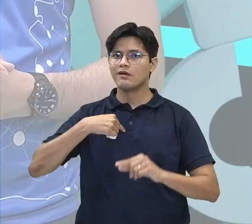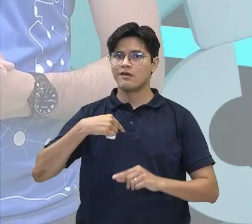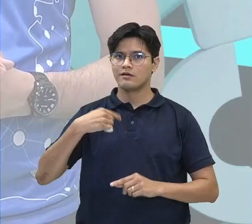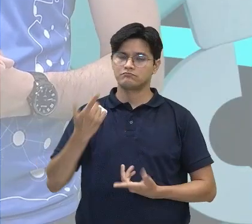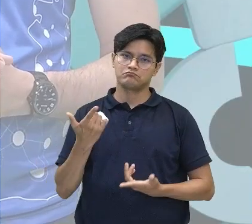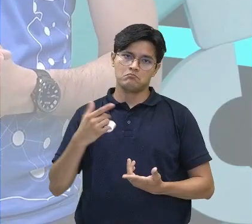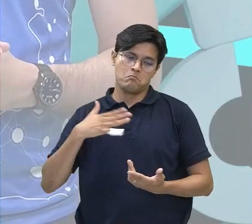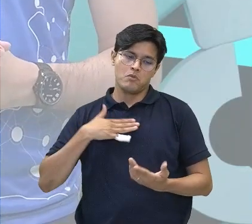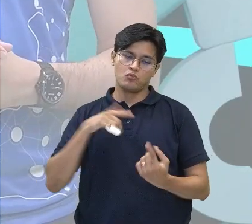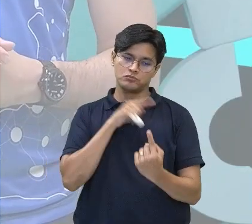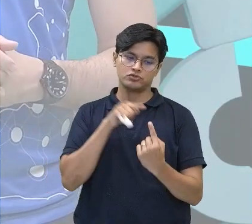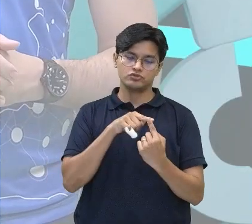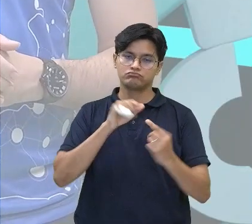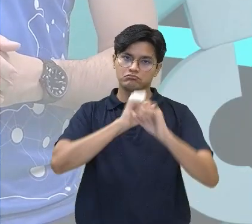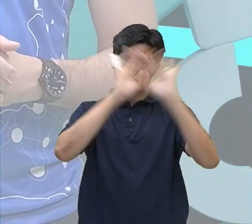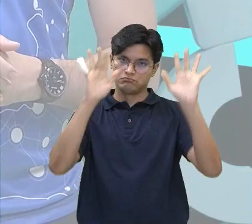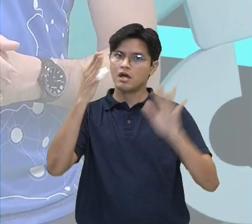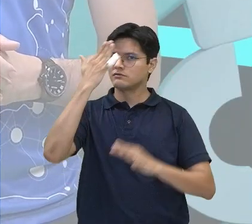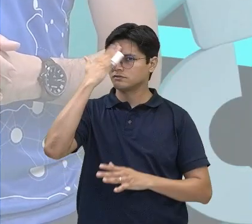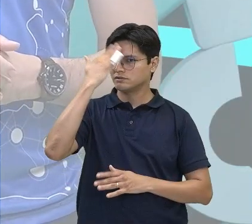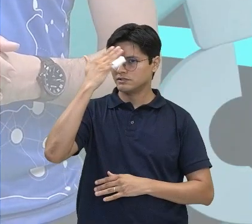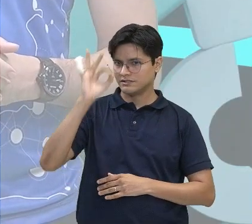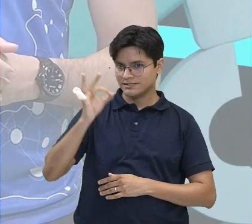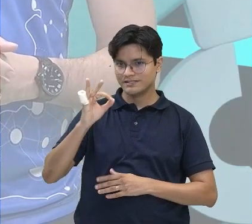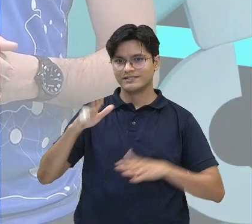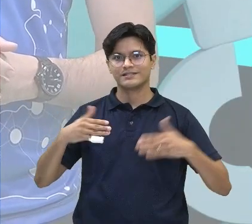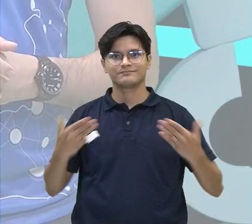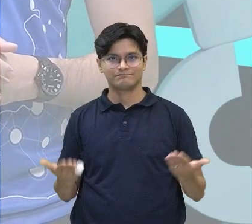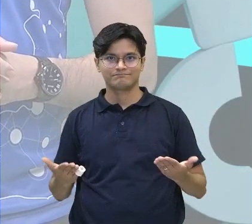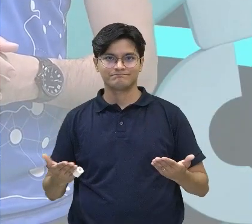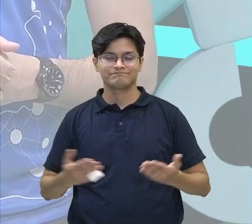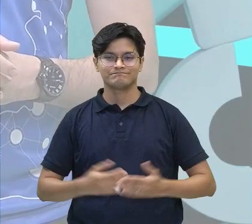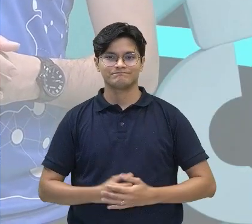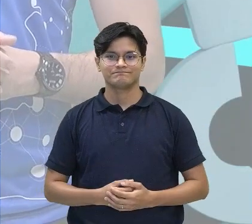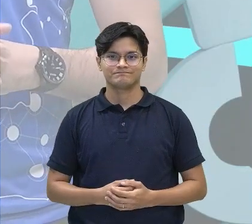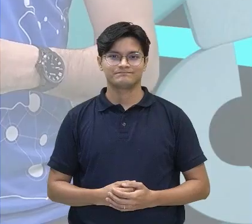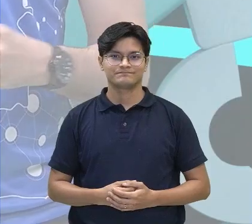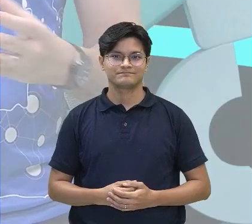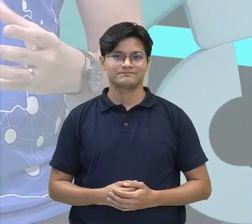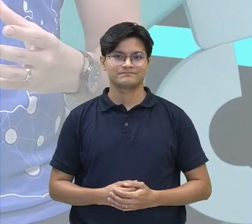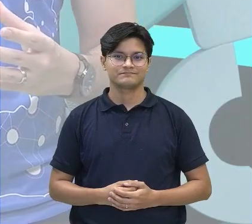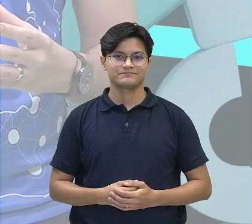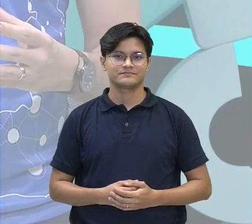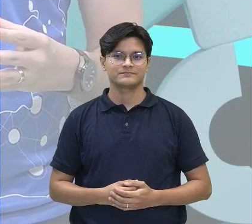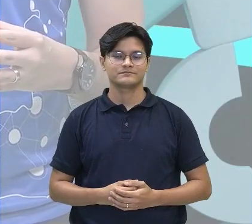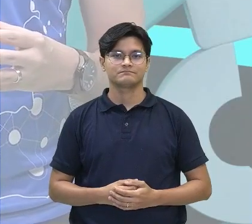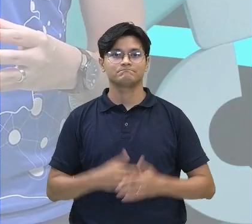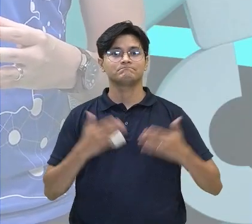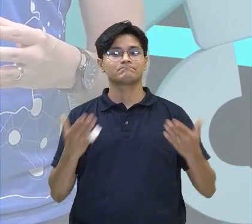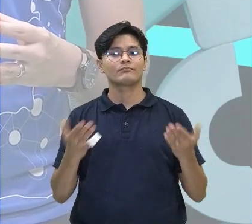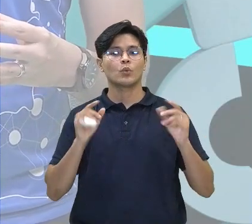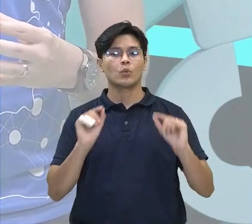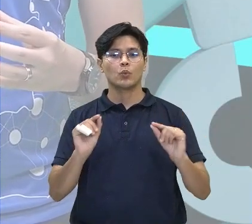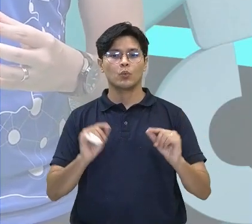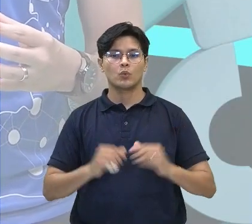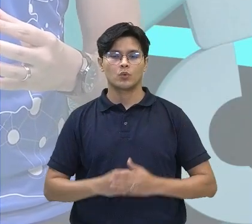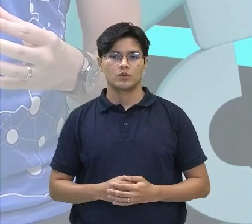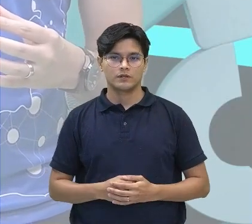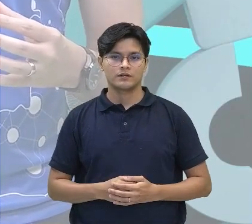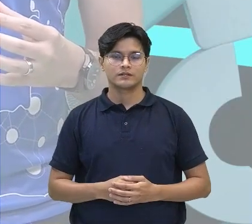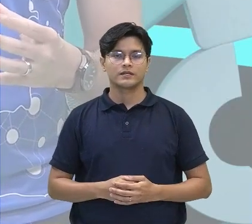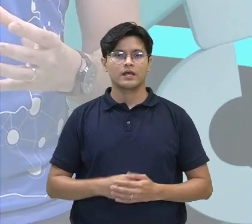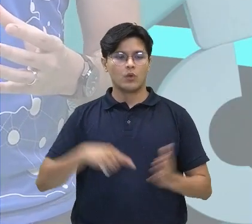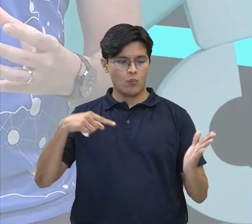diante das dinâmicas de esforço e mérito, que nem sempre são proporcionais. Ou seja, no final das contas, ele